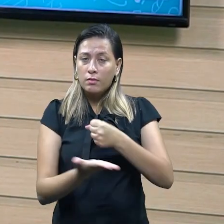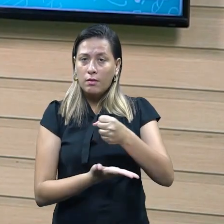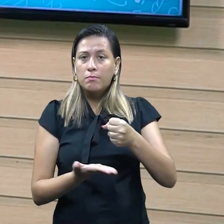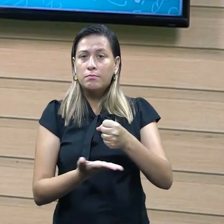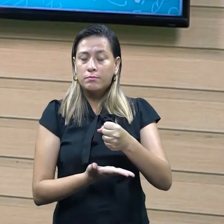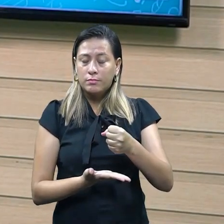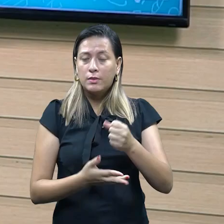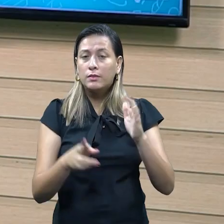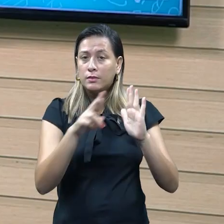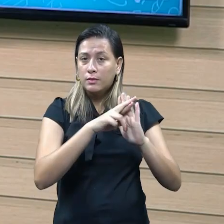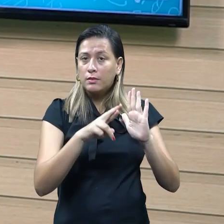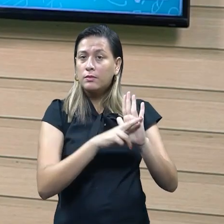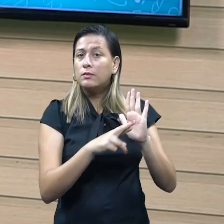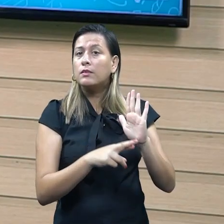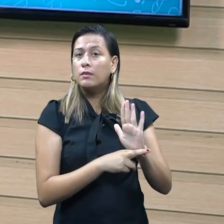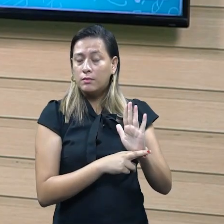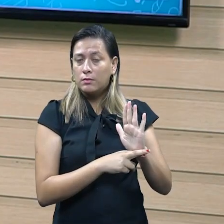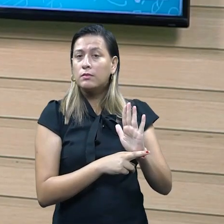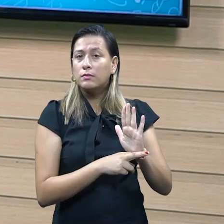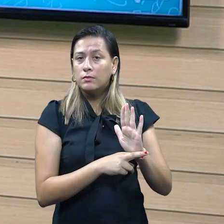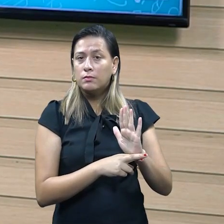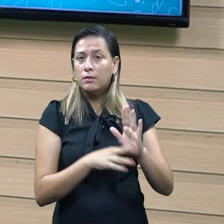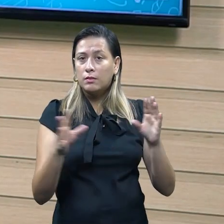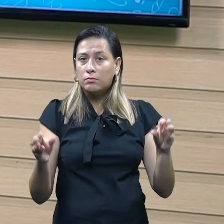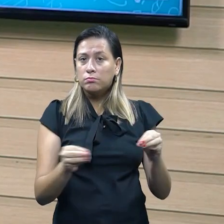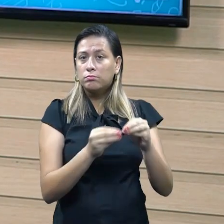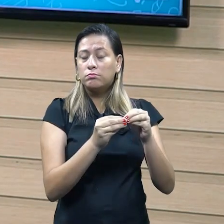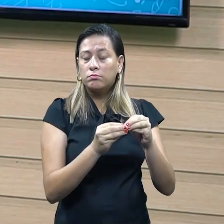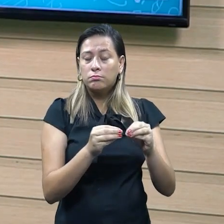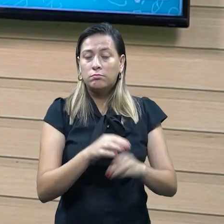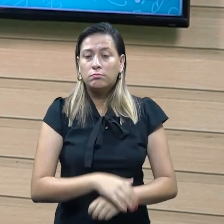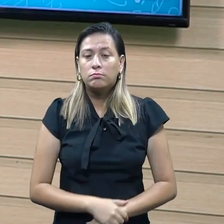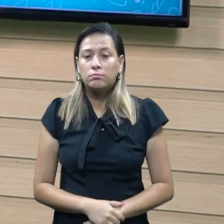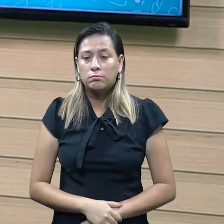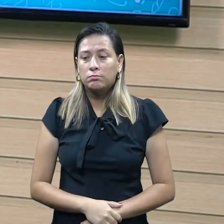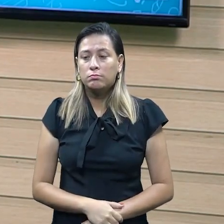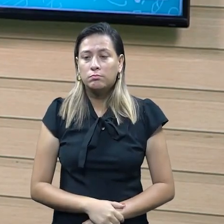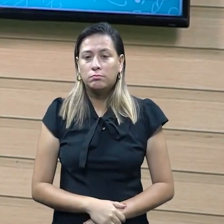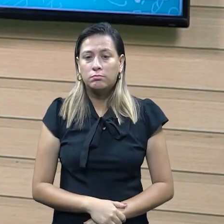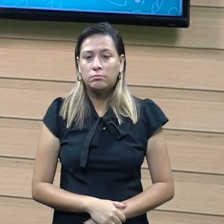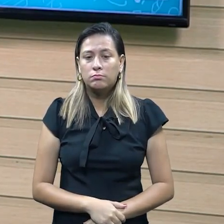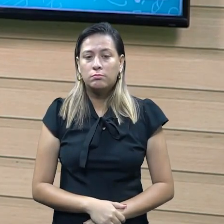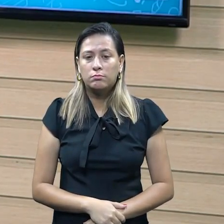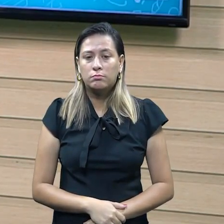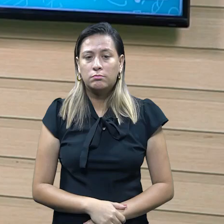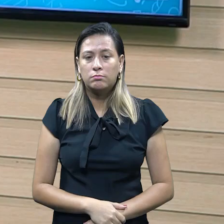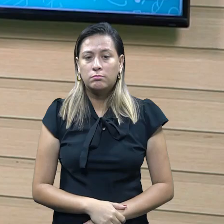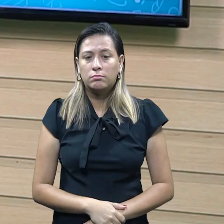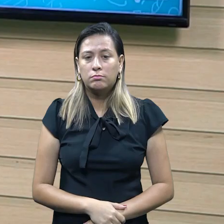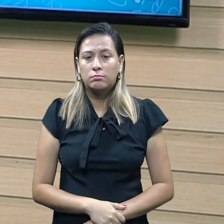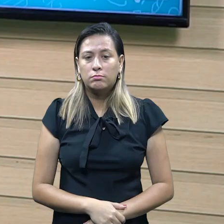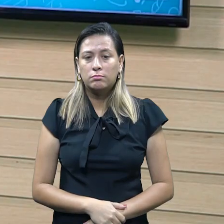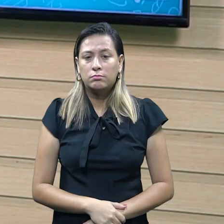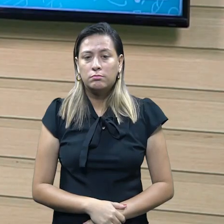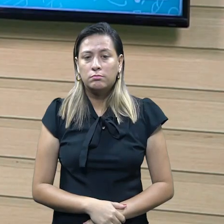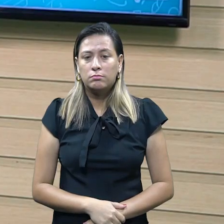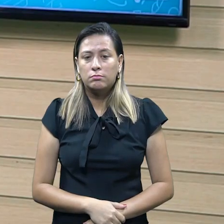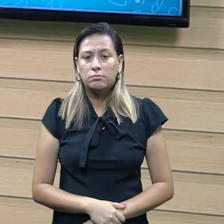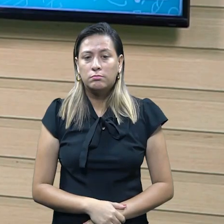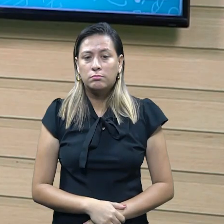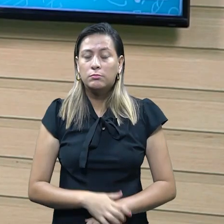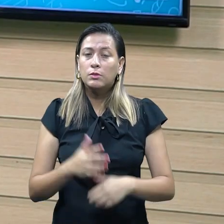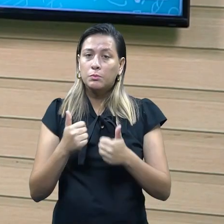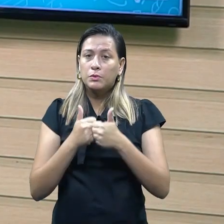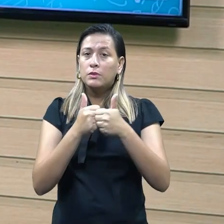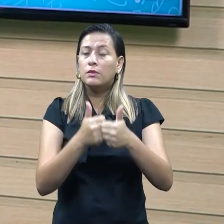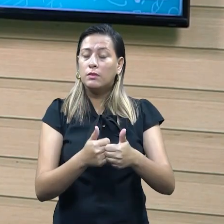normas da qual ele faz parte. Então, aqui algumas normas que nós vamos aprender que teremos que seguir os padrões